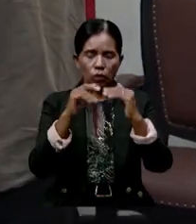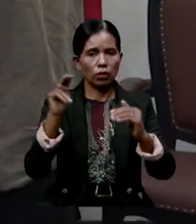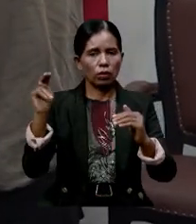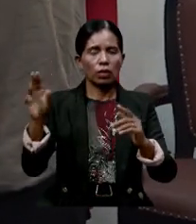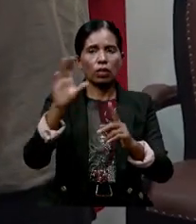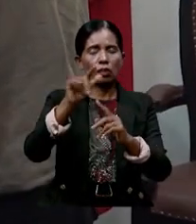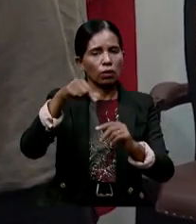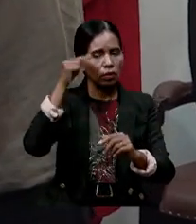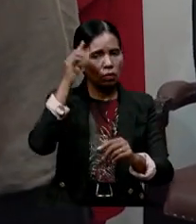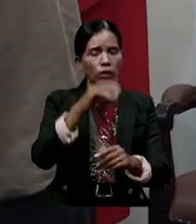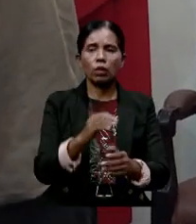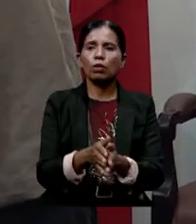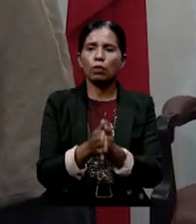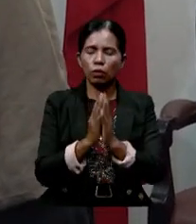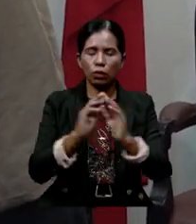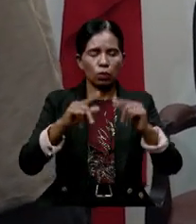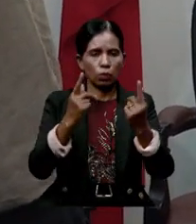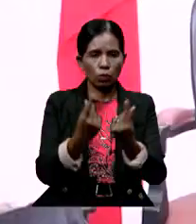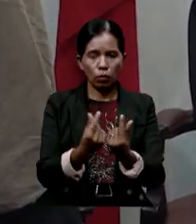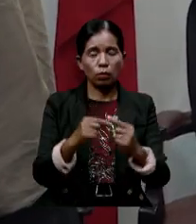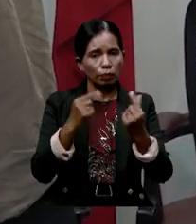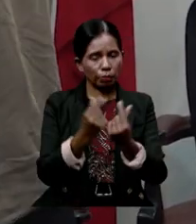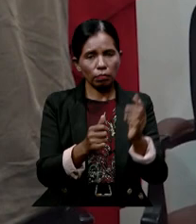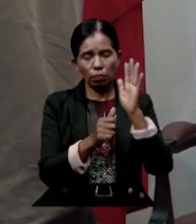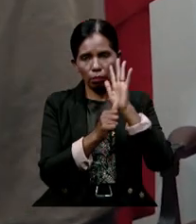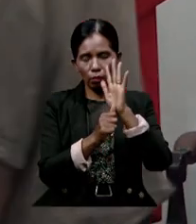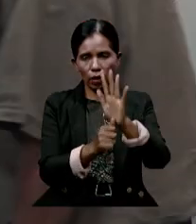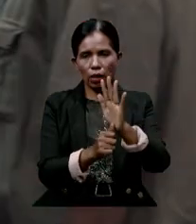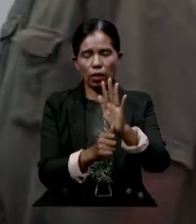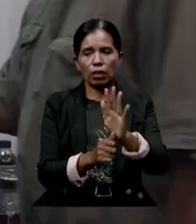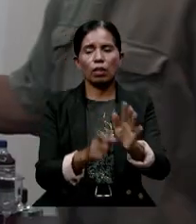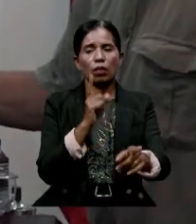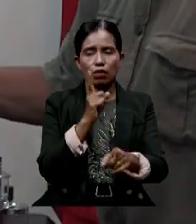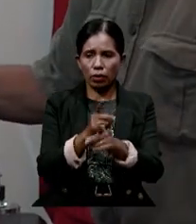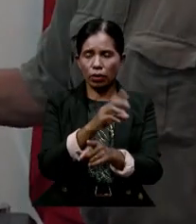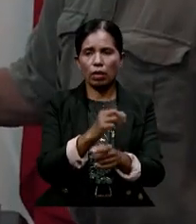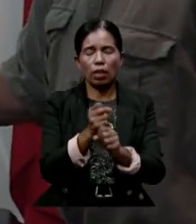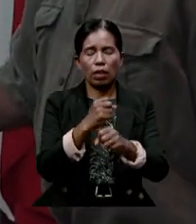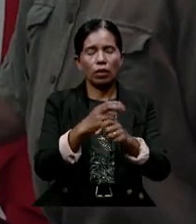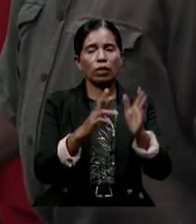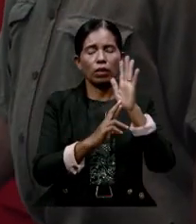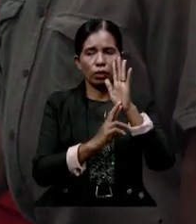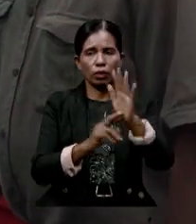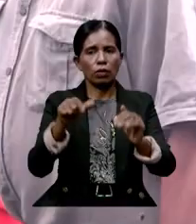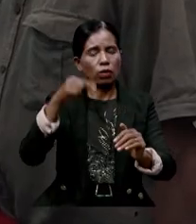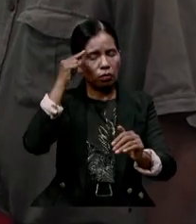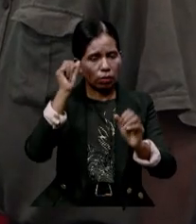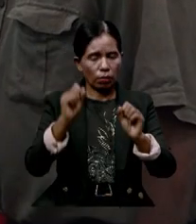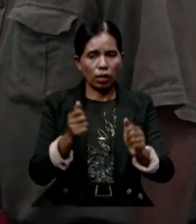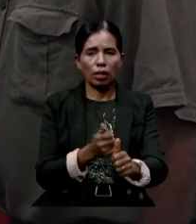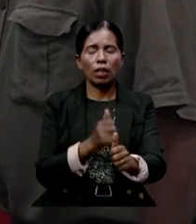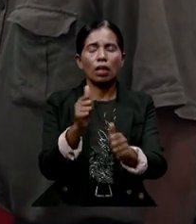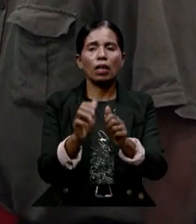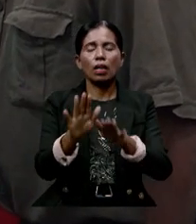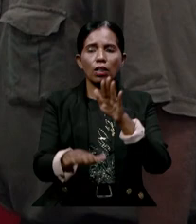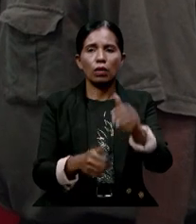chefe governo russo equipa tu apresenta recomendações concretas no halo relatório Badak no né governo Berelau Tuir o de